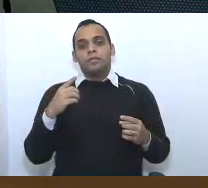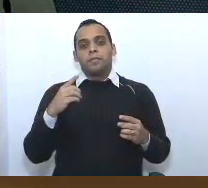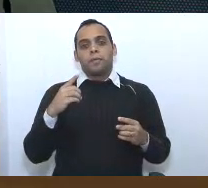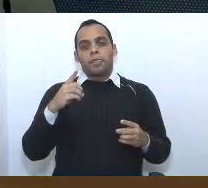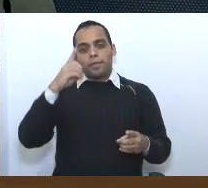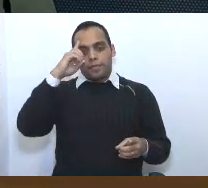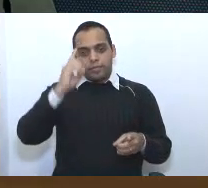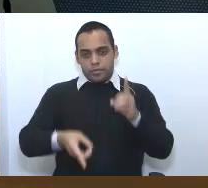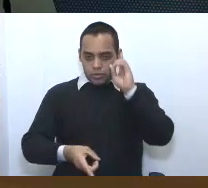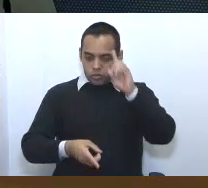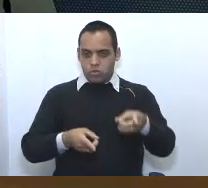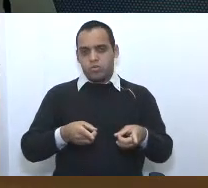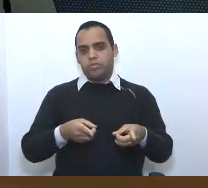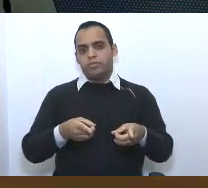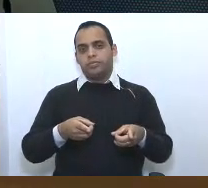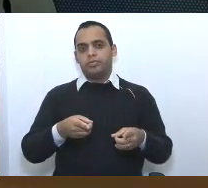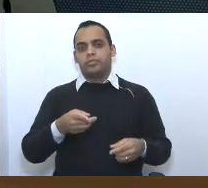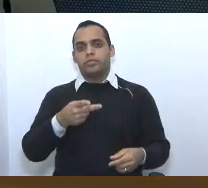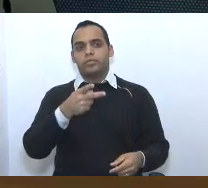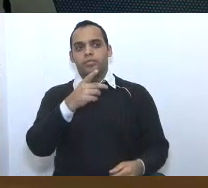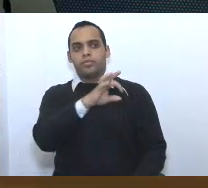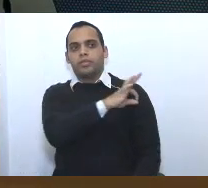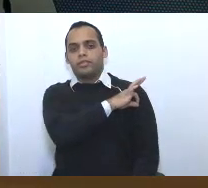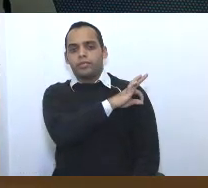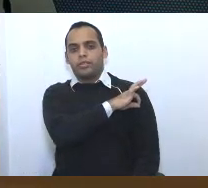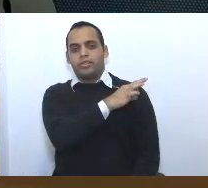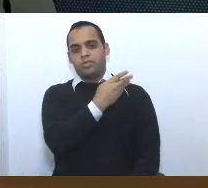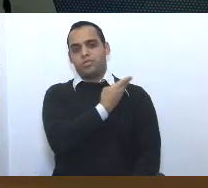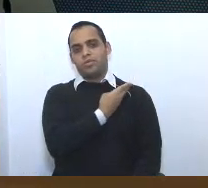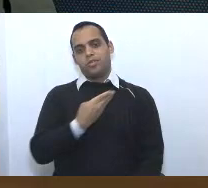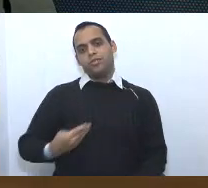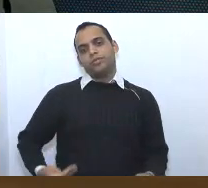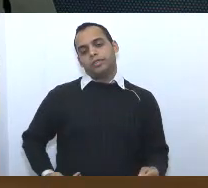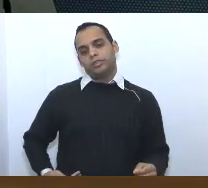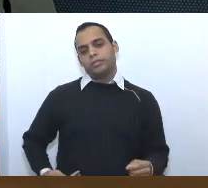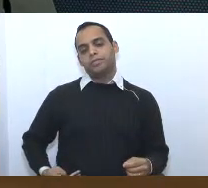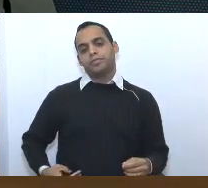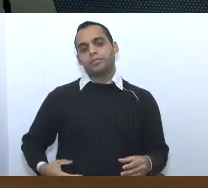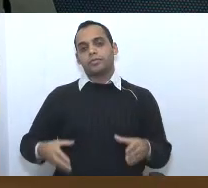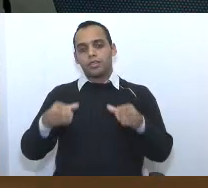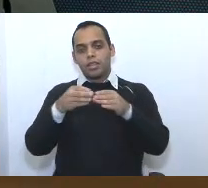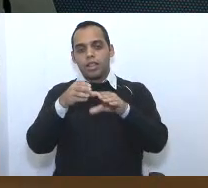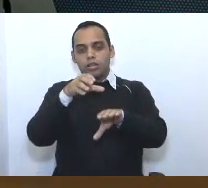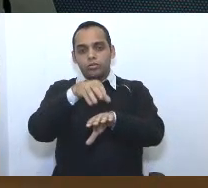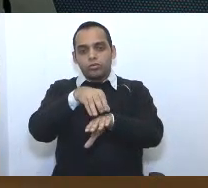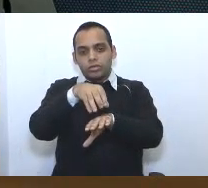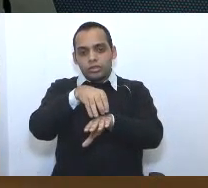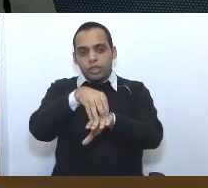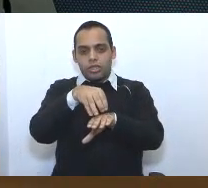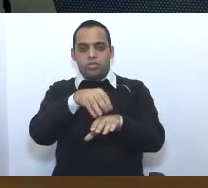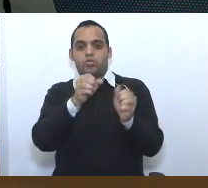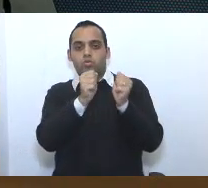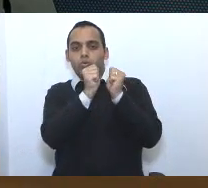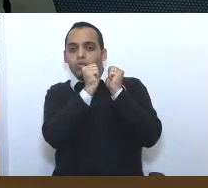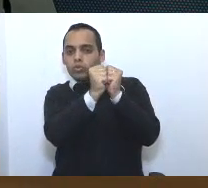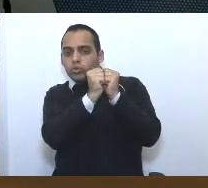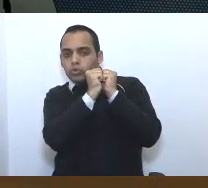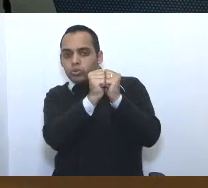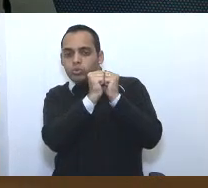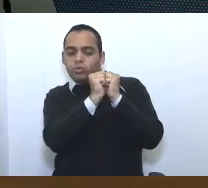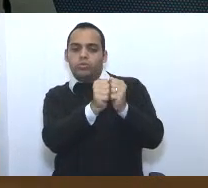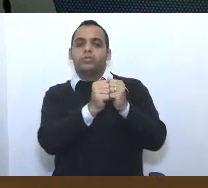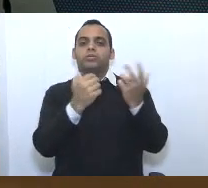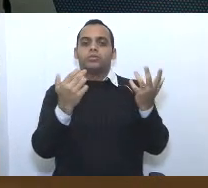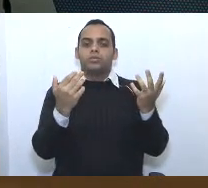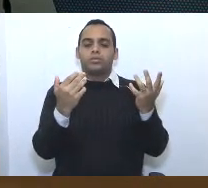decisão de governo, para que houvesse uma centralização, para que ficasse junto à Secretaria de